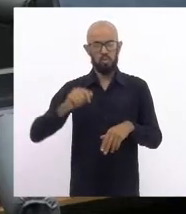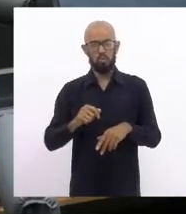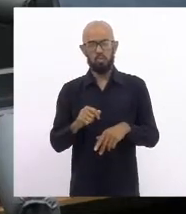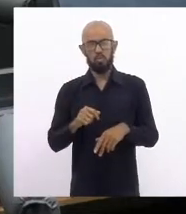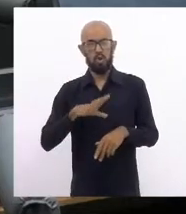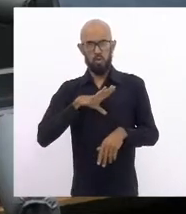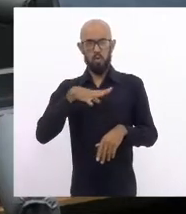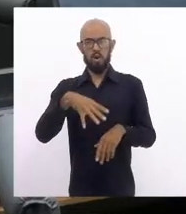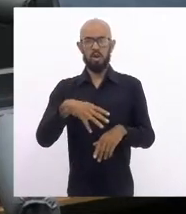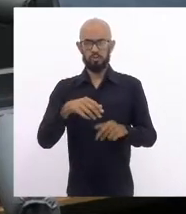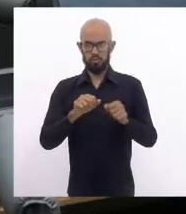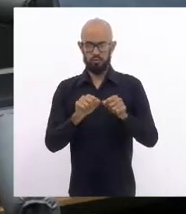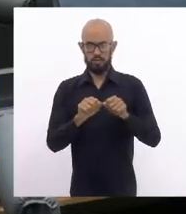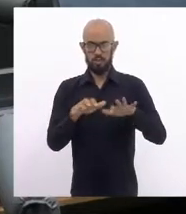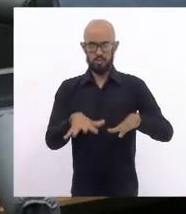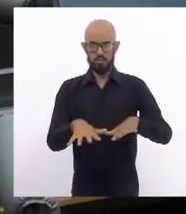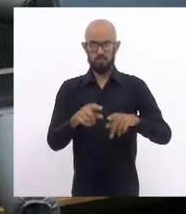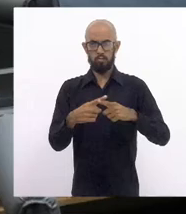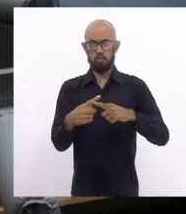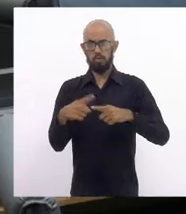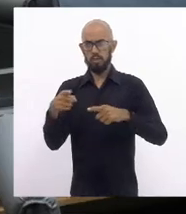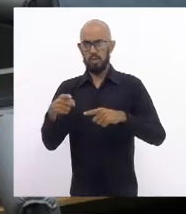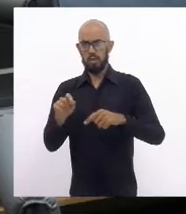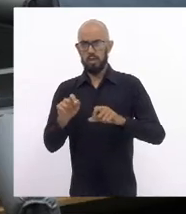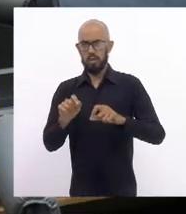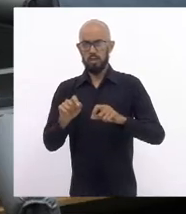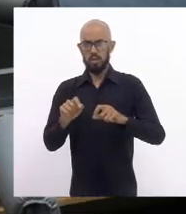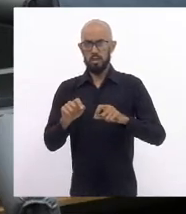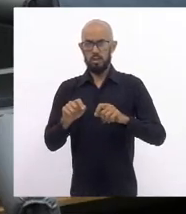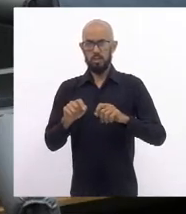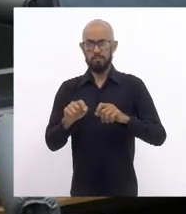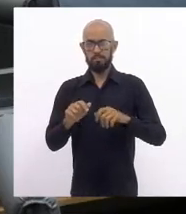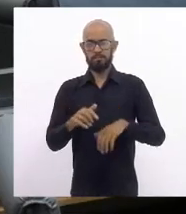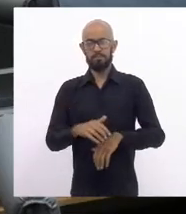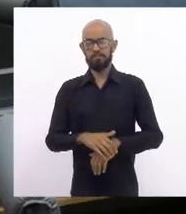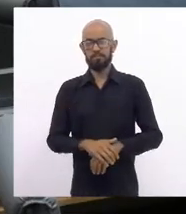que a emenda apresentada...